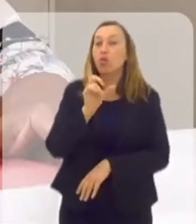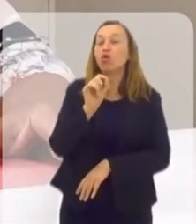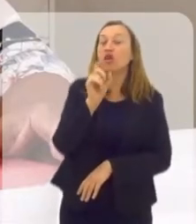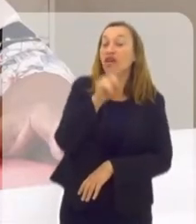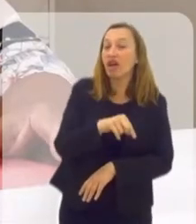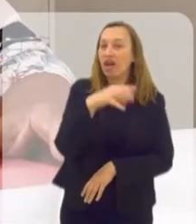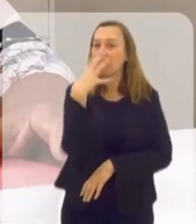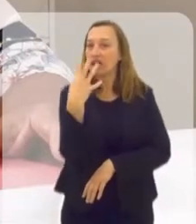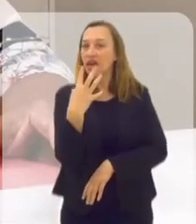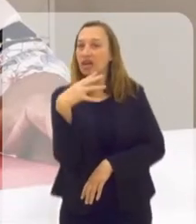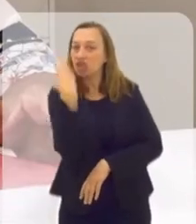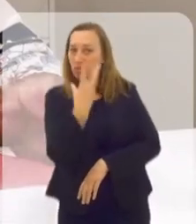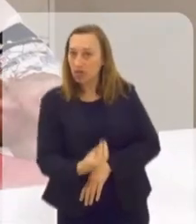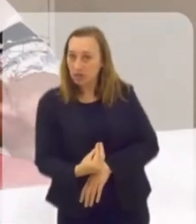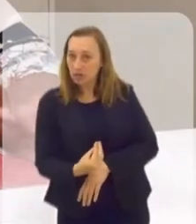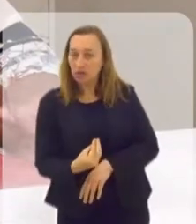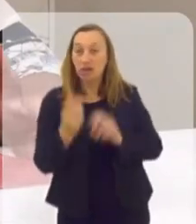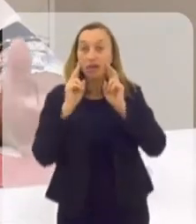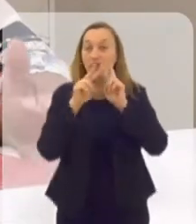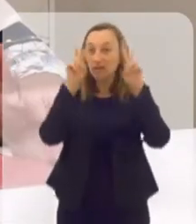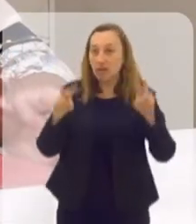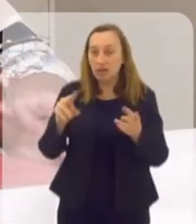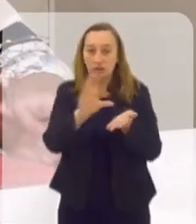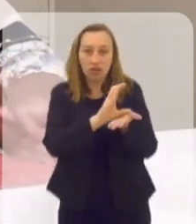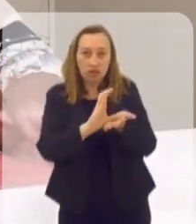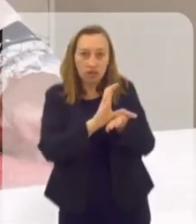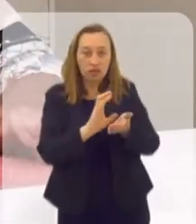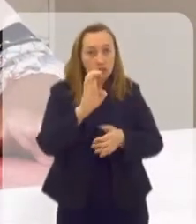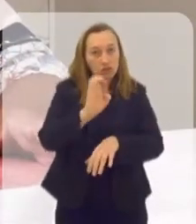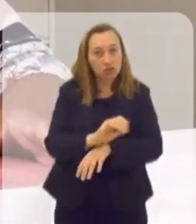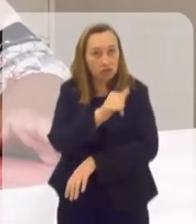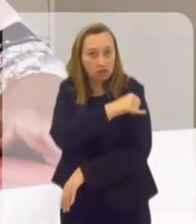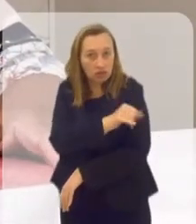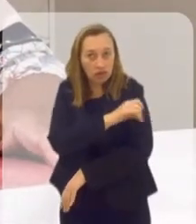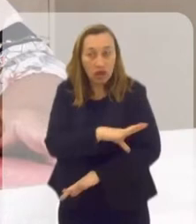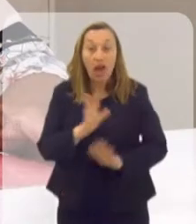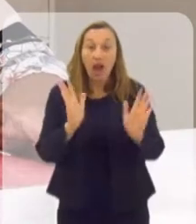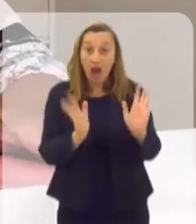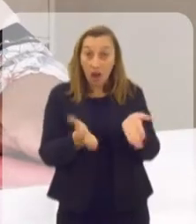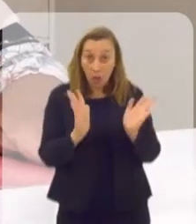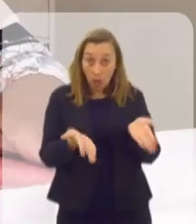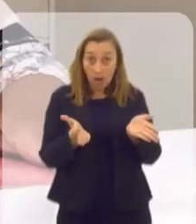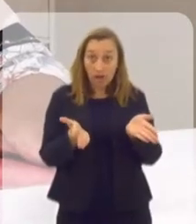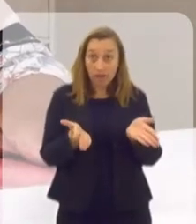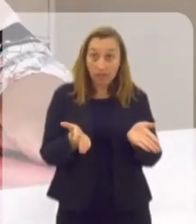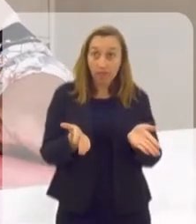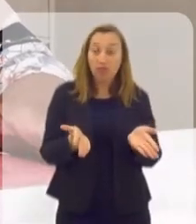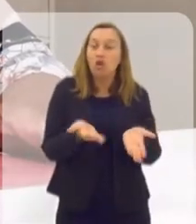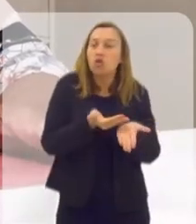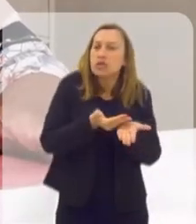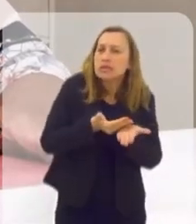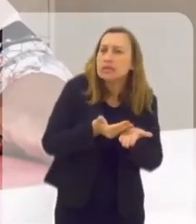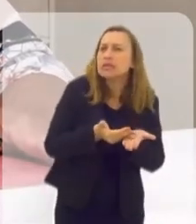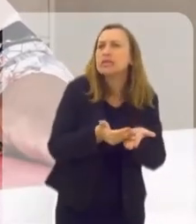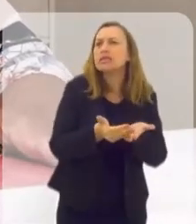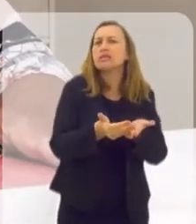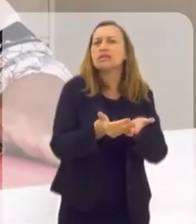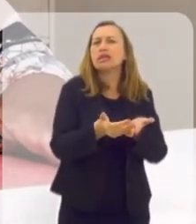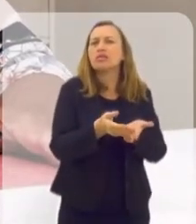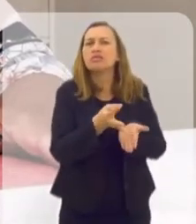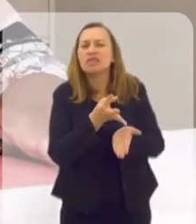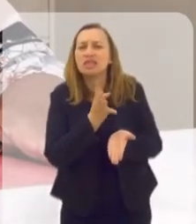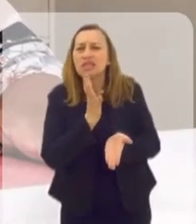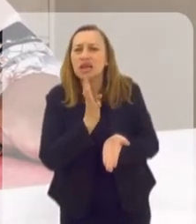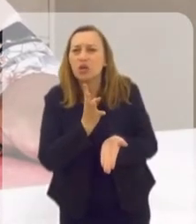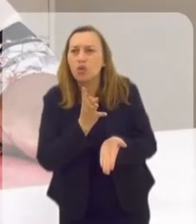é o Espiritismo, na visão do Conselho Espírita do Rio de Janeiro. A partir de agora, nós